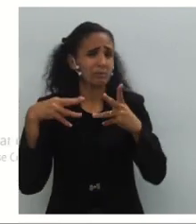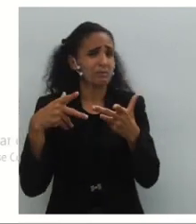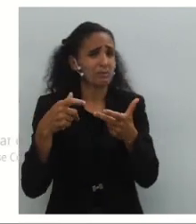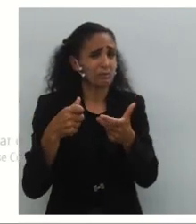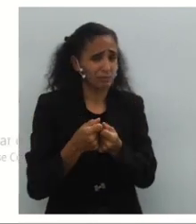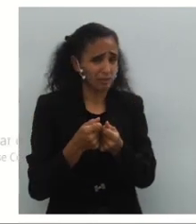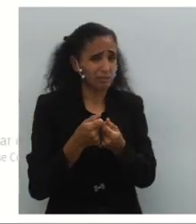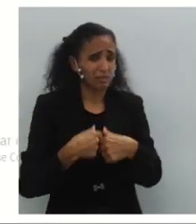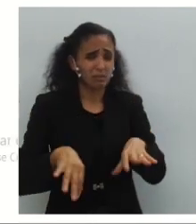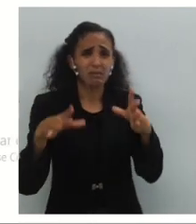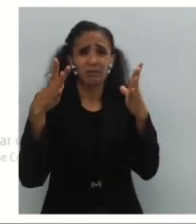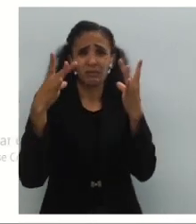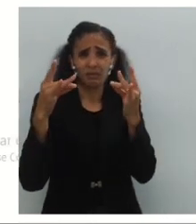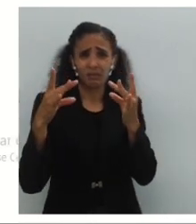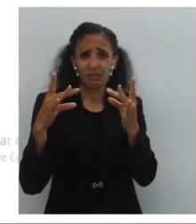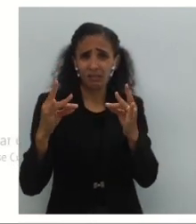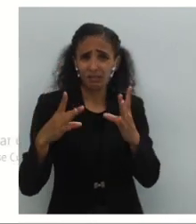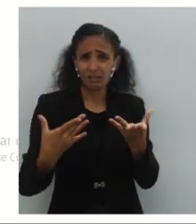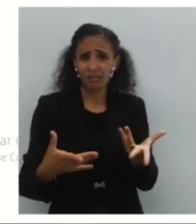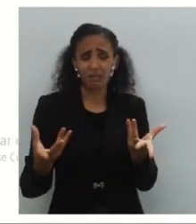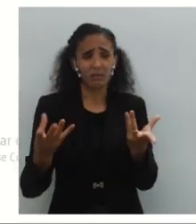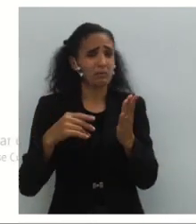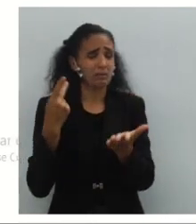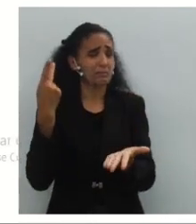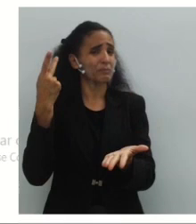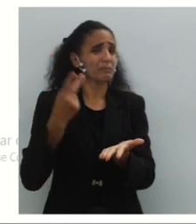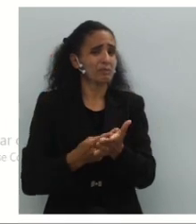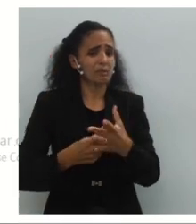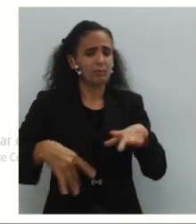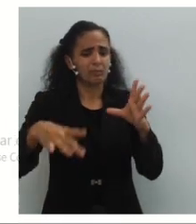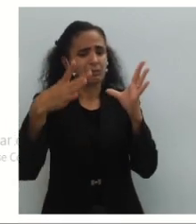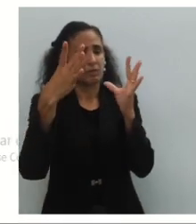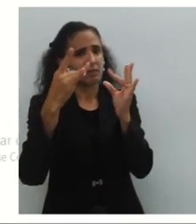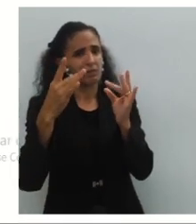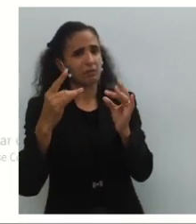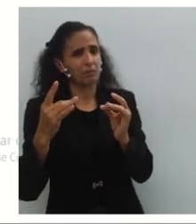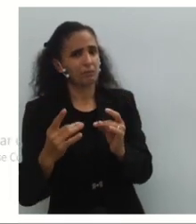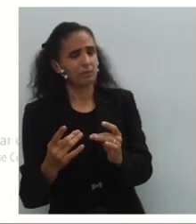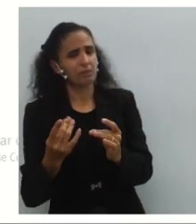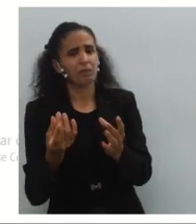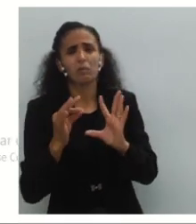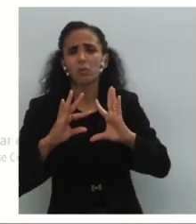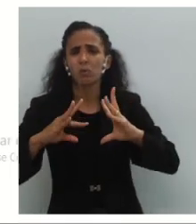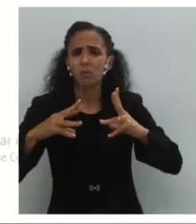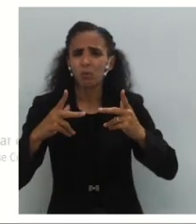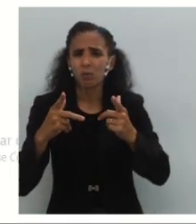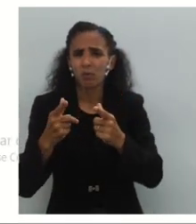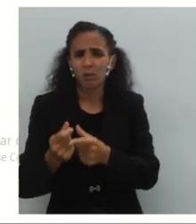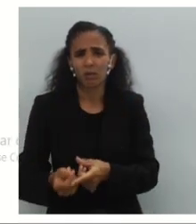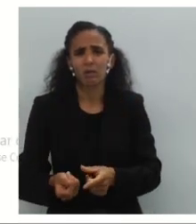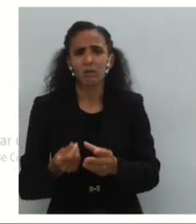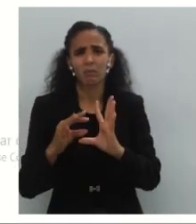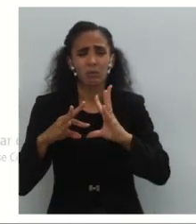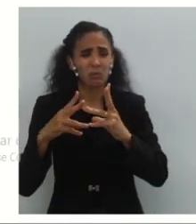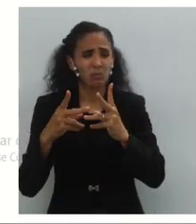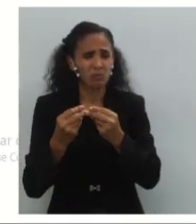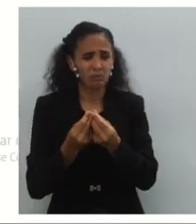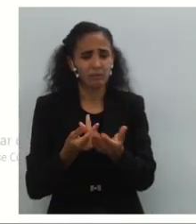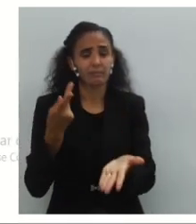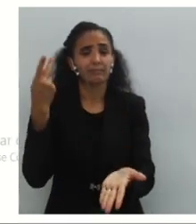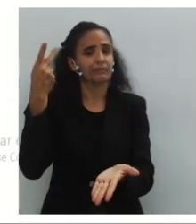estão aí no ânus, nos genitais. Essas ISTs aí, elas surgem sobretudo no